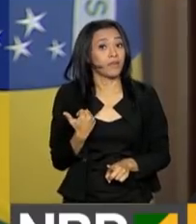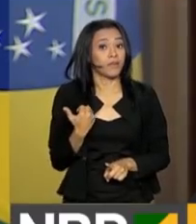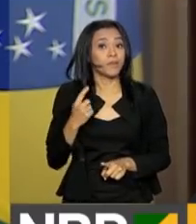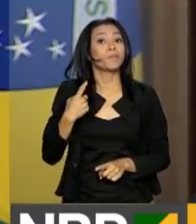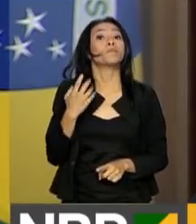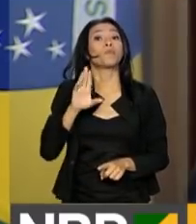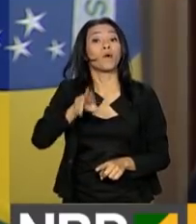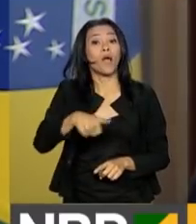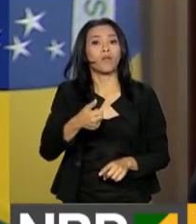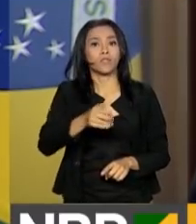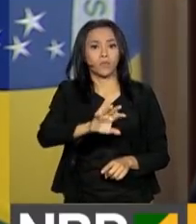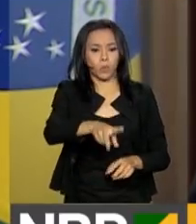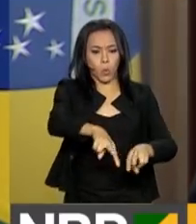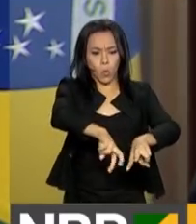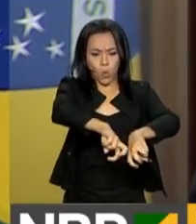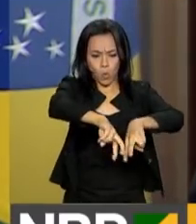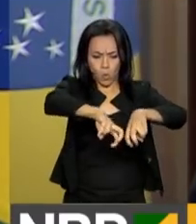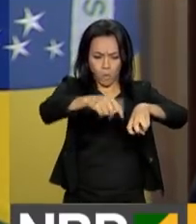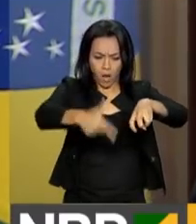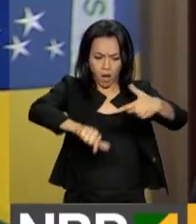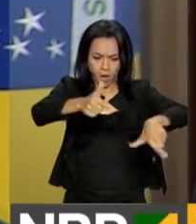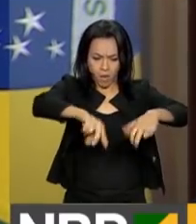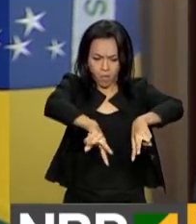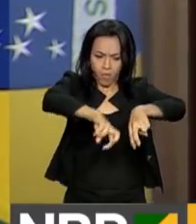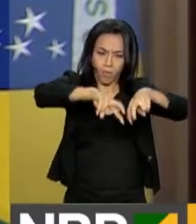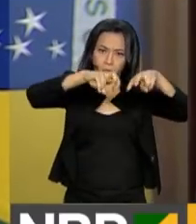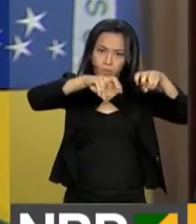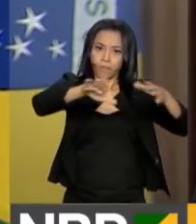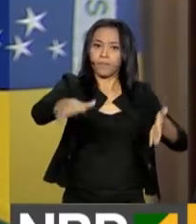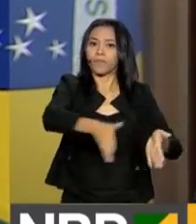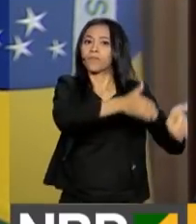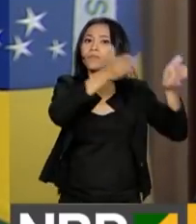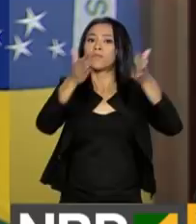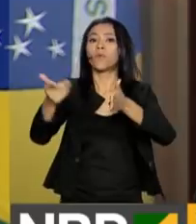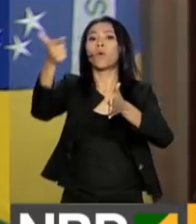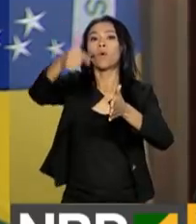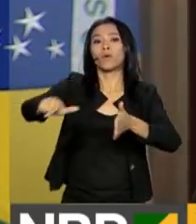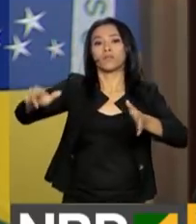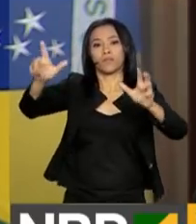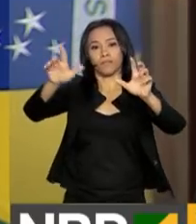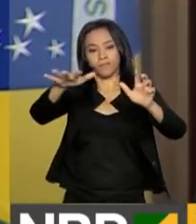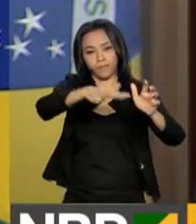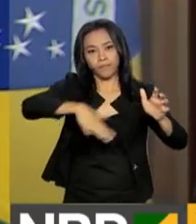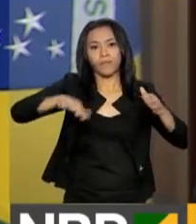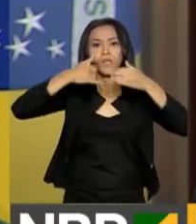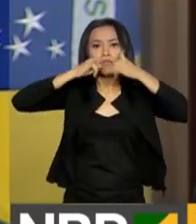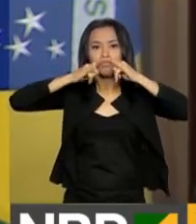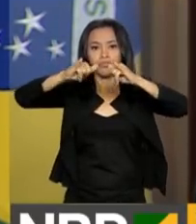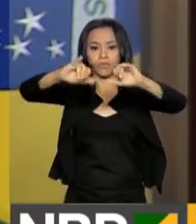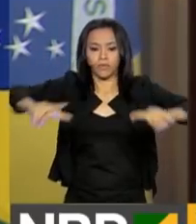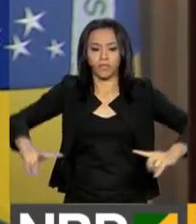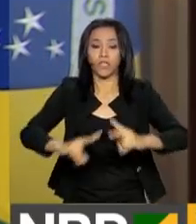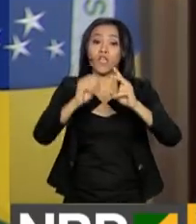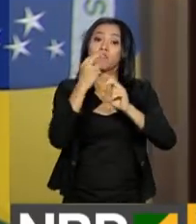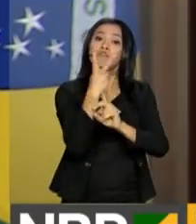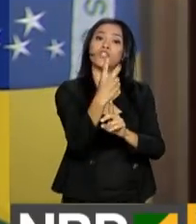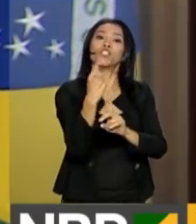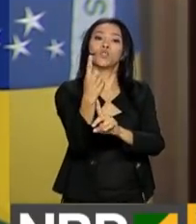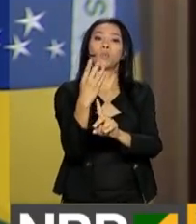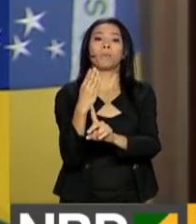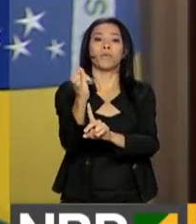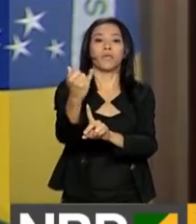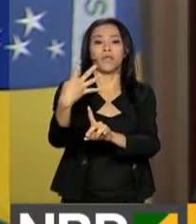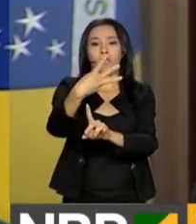produtividade é nessa área da energia elétrica nós investimos 21 bilhões e 400 milhões